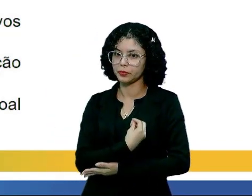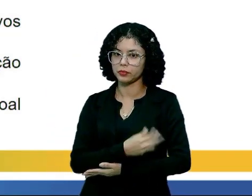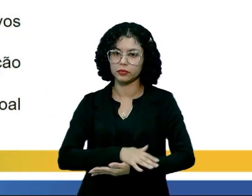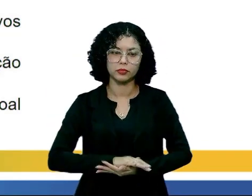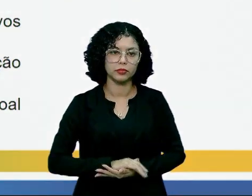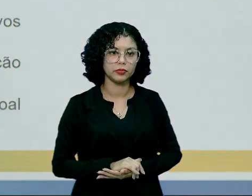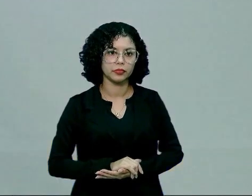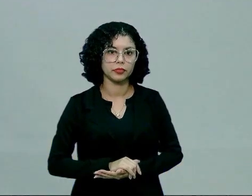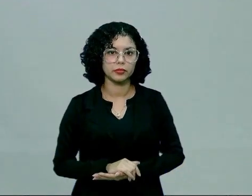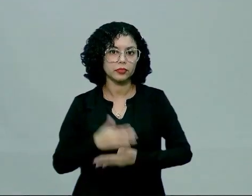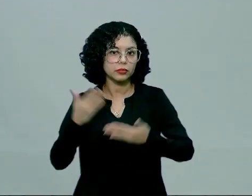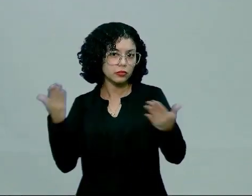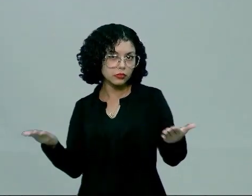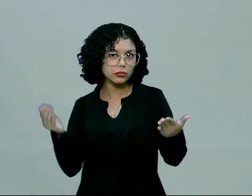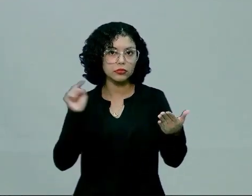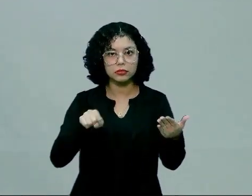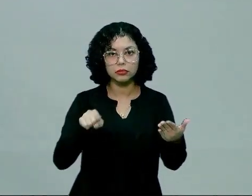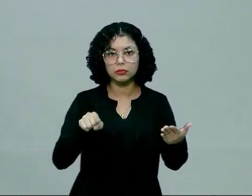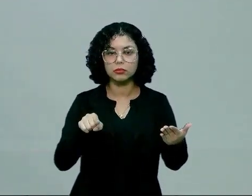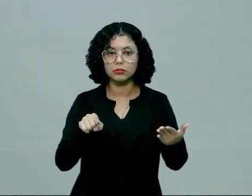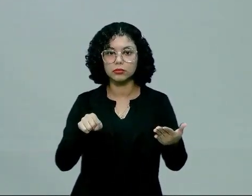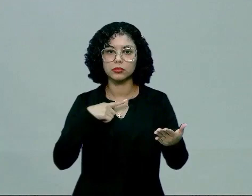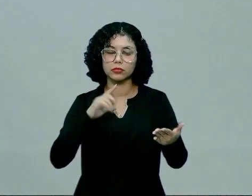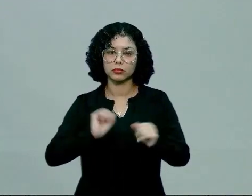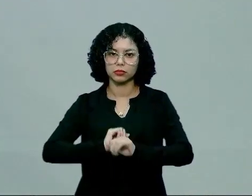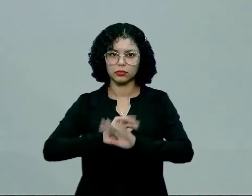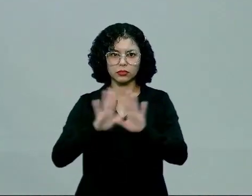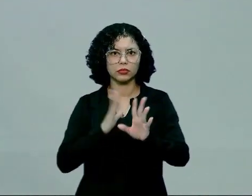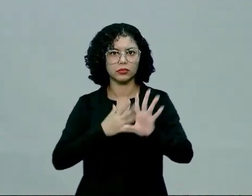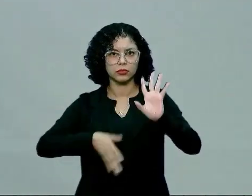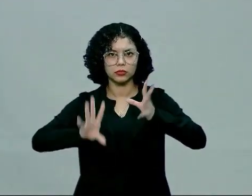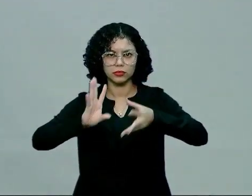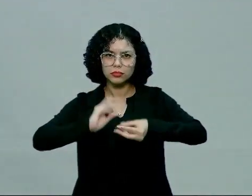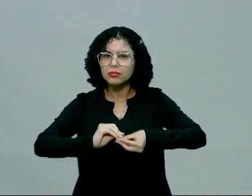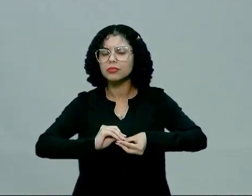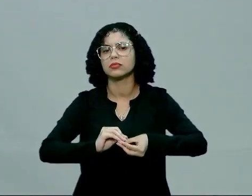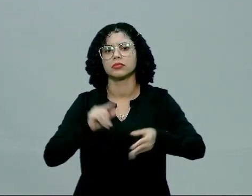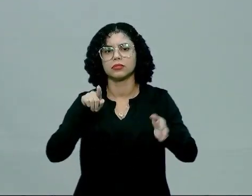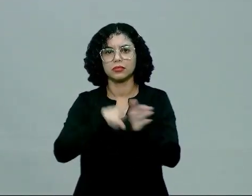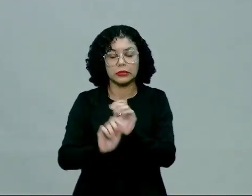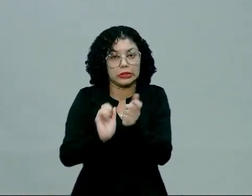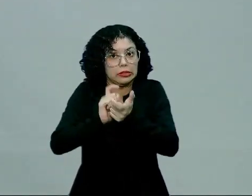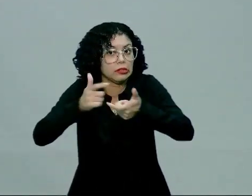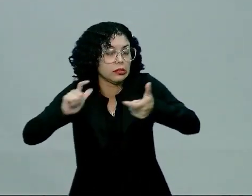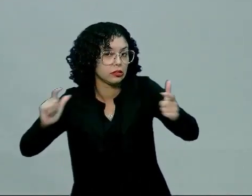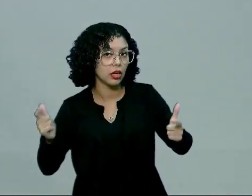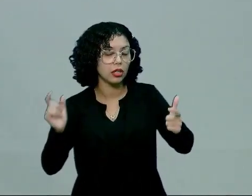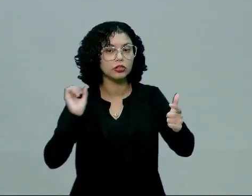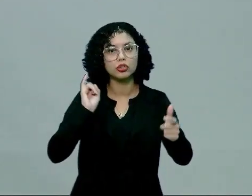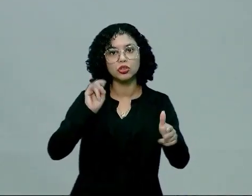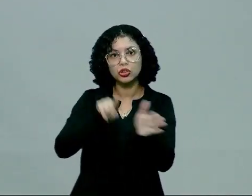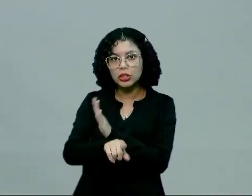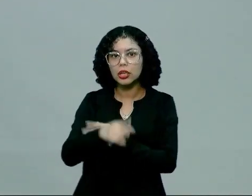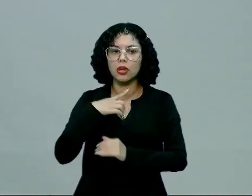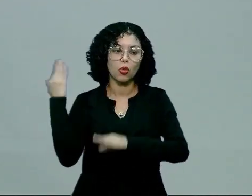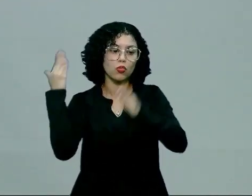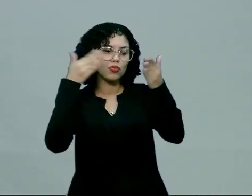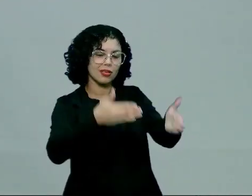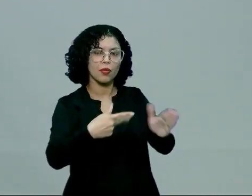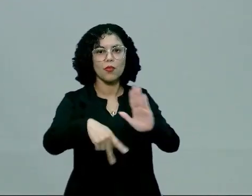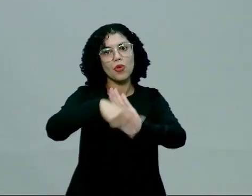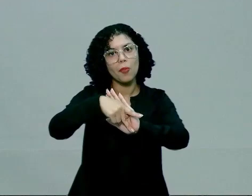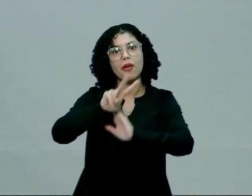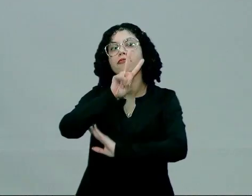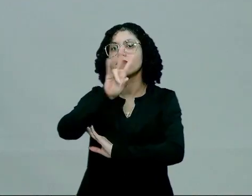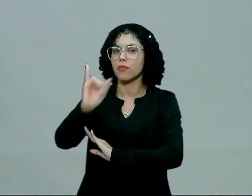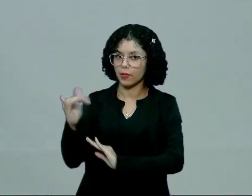garantir a sobrevivência então aqui se ficar muito redundante a questão se ficar muito Ampla E tipo não não teve um direcionamento aí